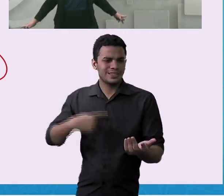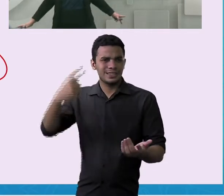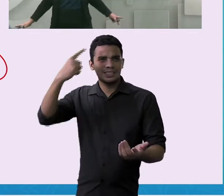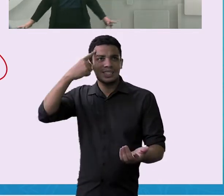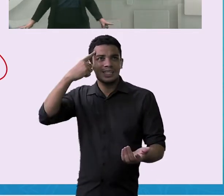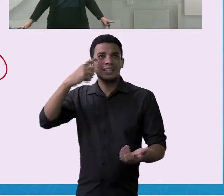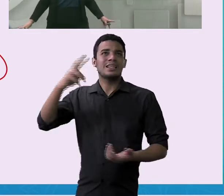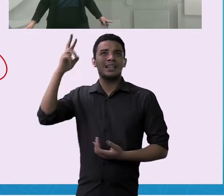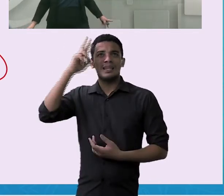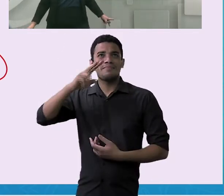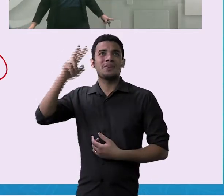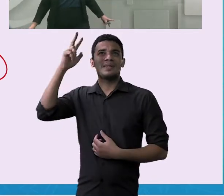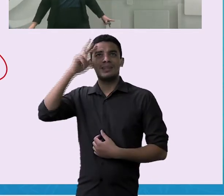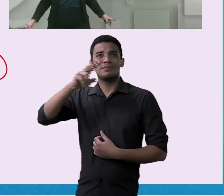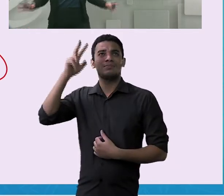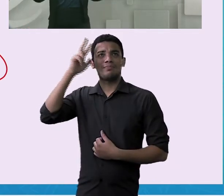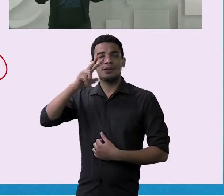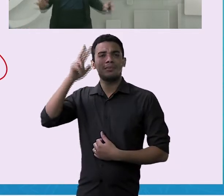assim da